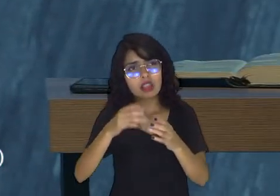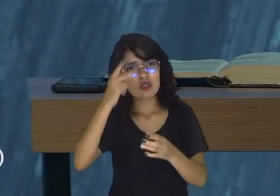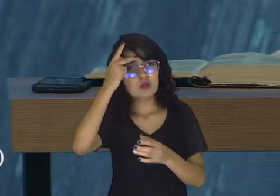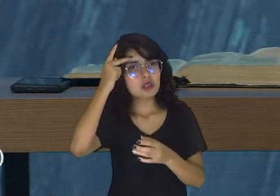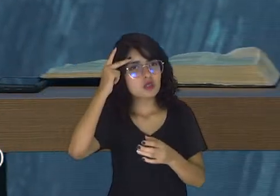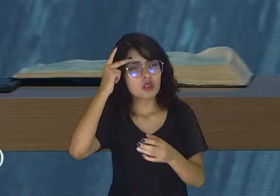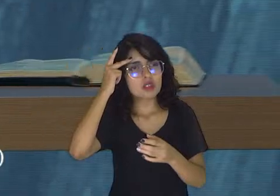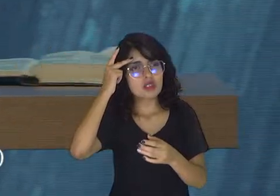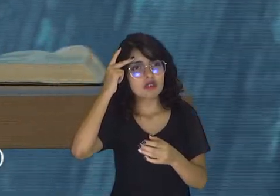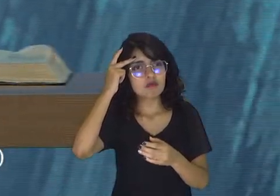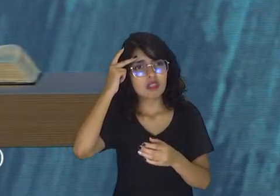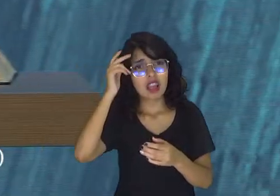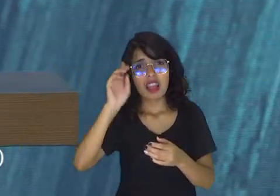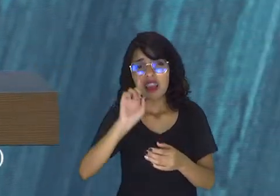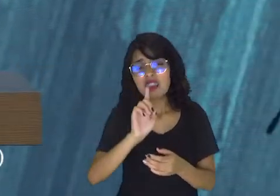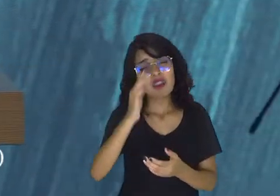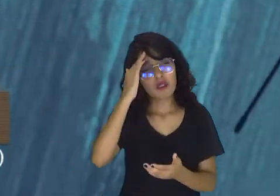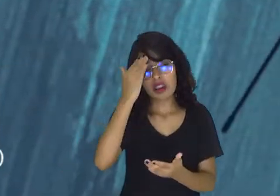seja nas igrejas.